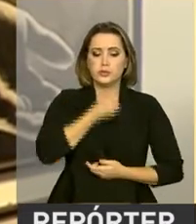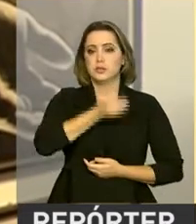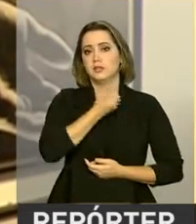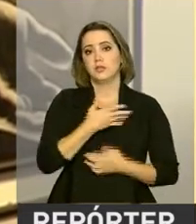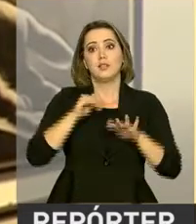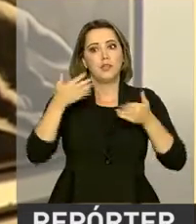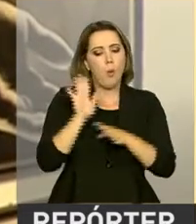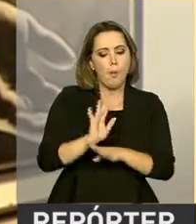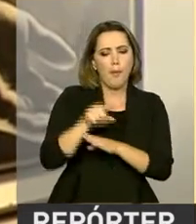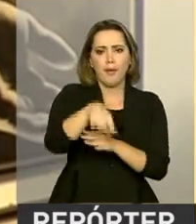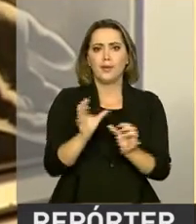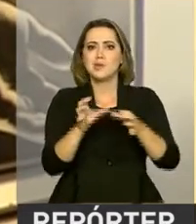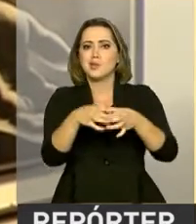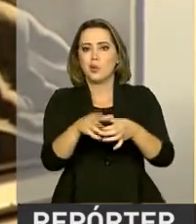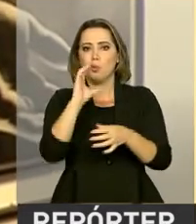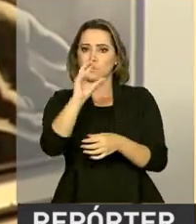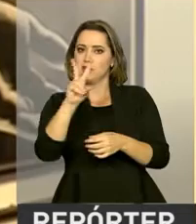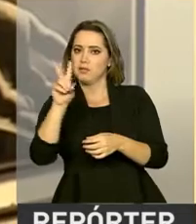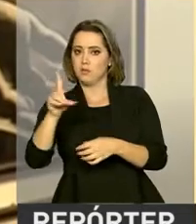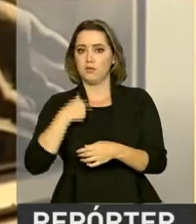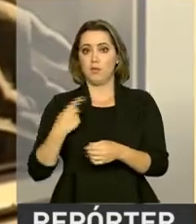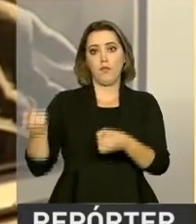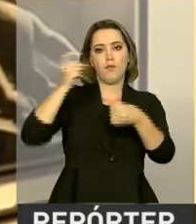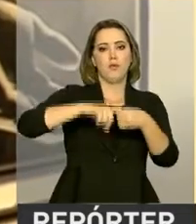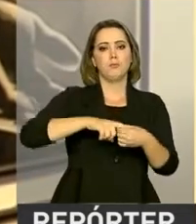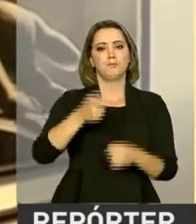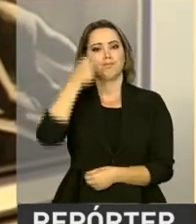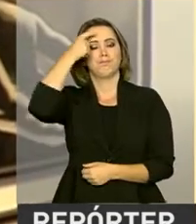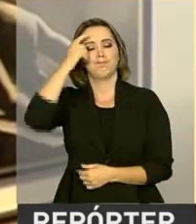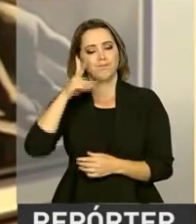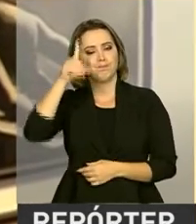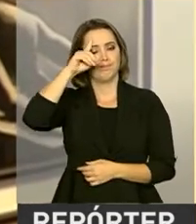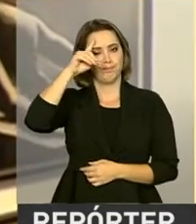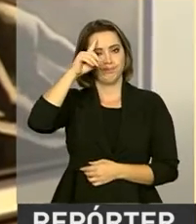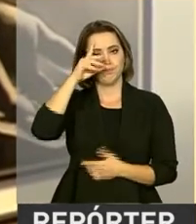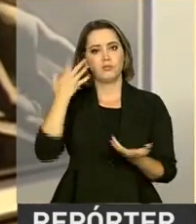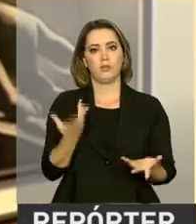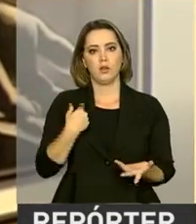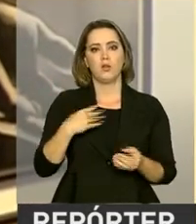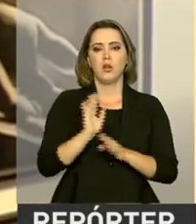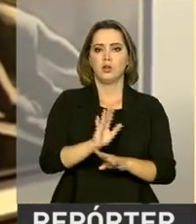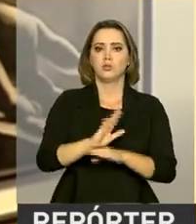esses voluntários, retomam o seu dia a dia e continuam contribuindo para o desenvolvimento do Brasil.